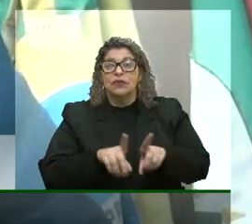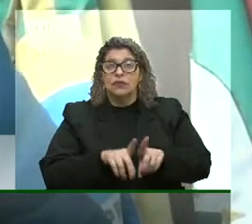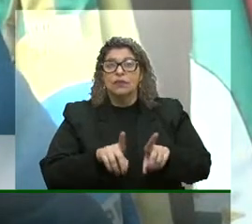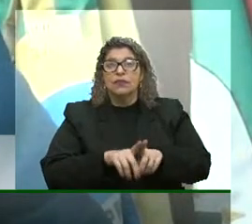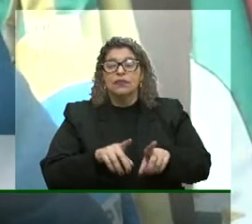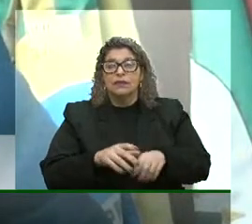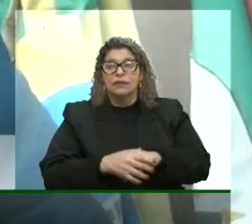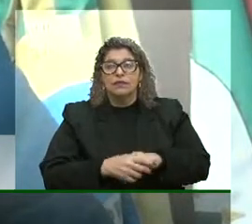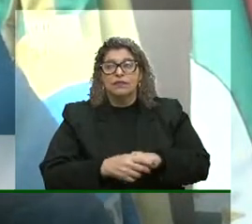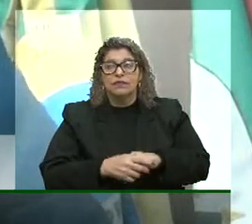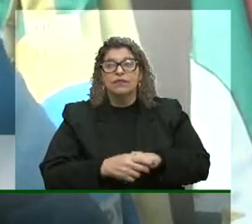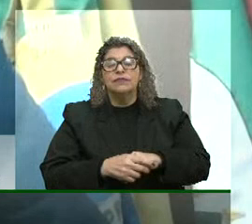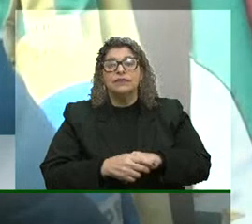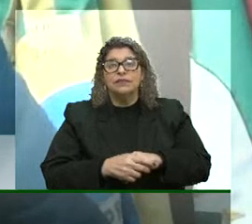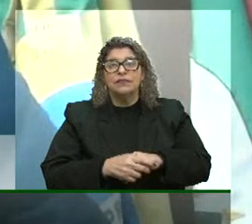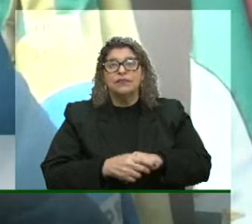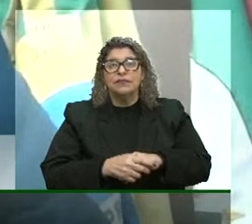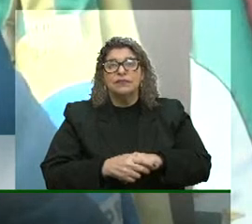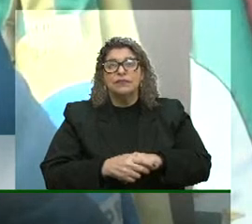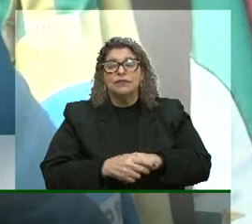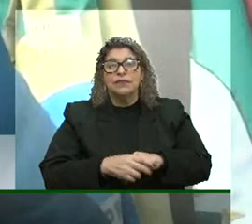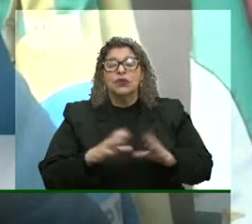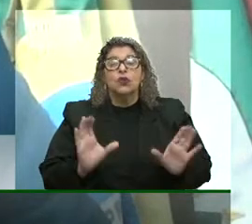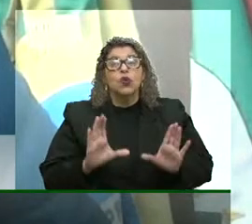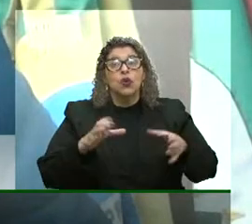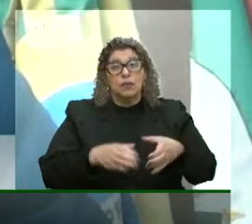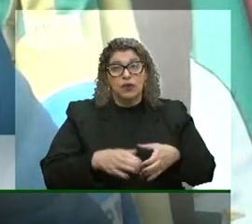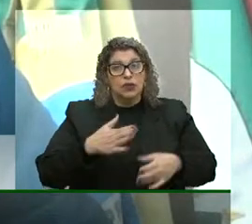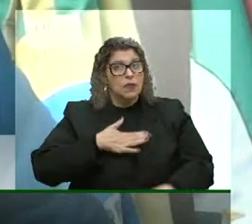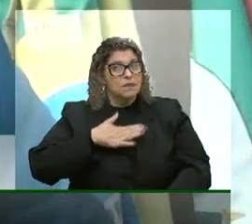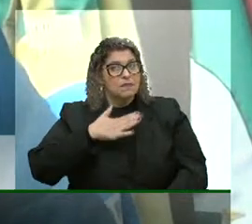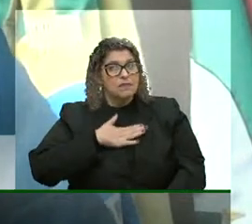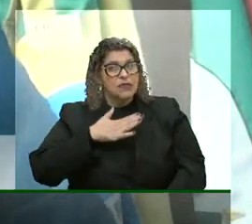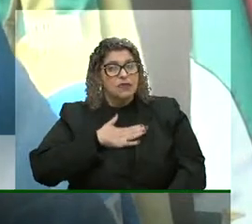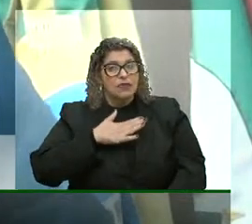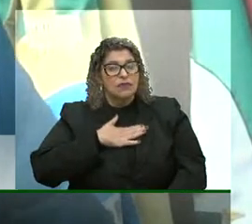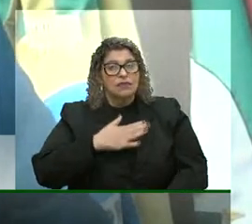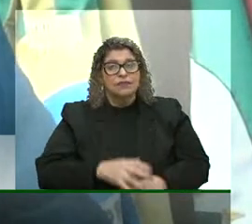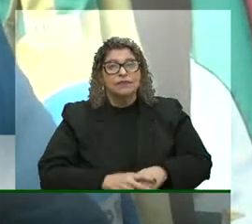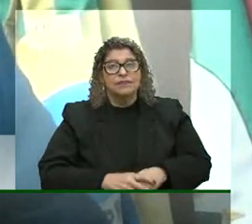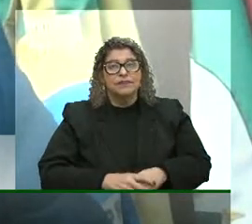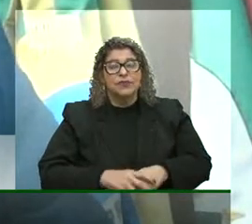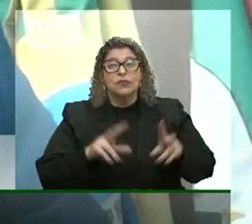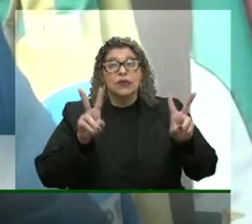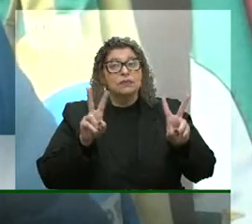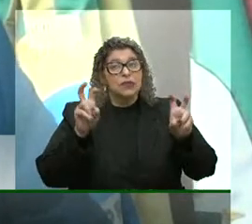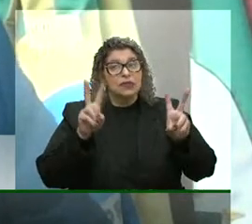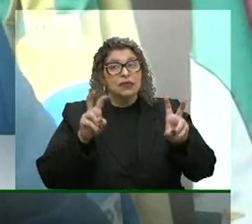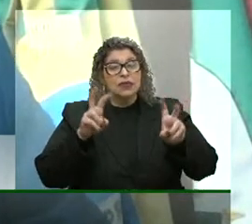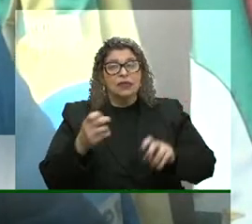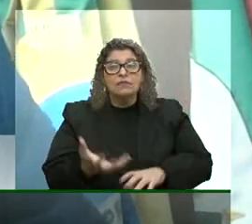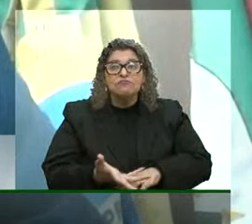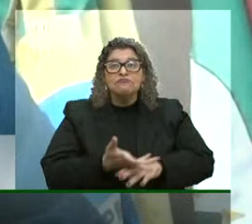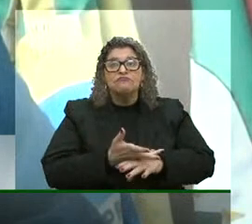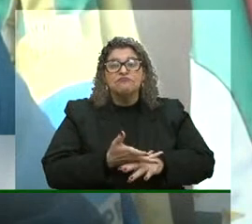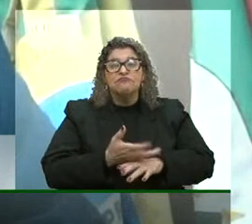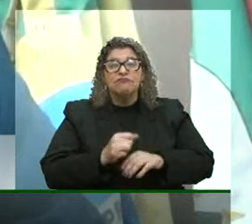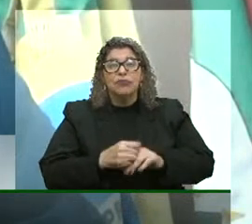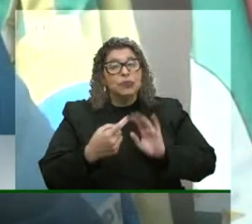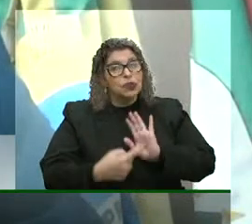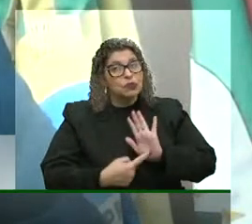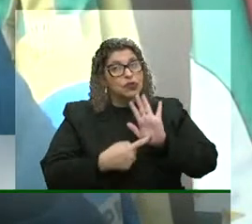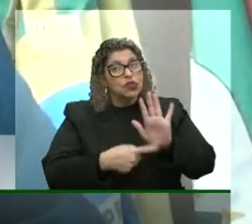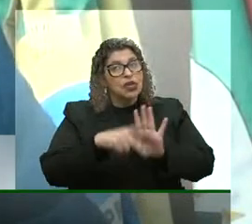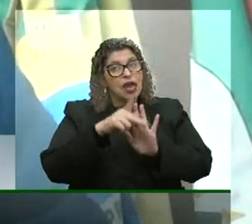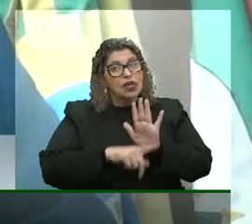Poder Executivo, reitera a proposição minha, cuja matéria serviu de inspiração para o presente projeto